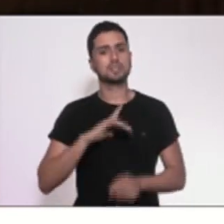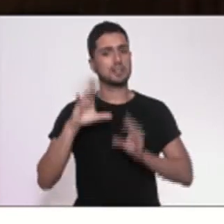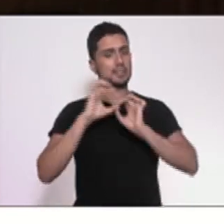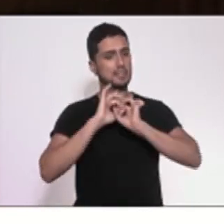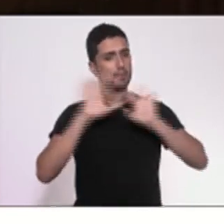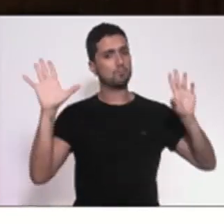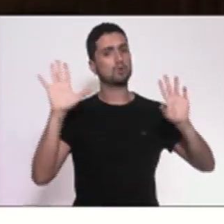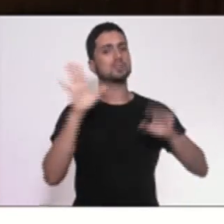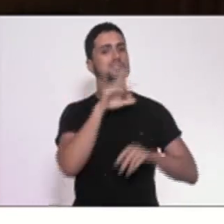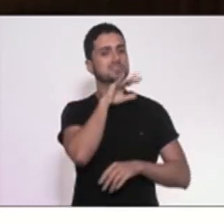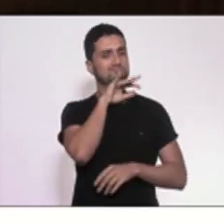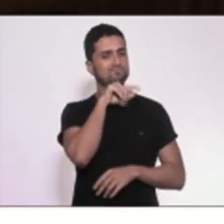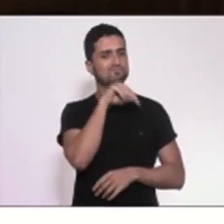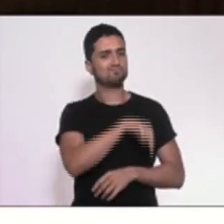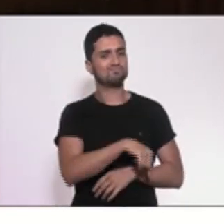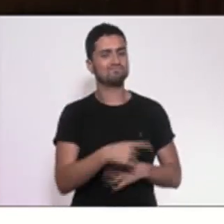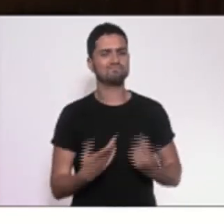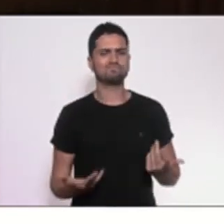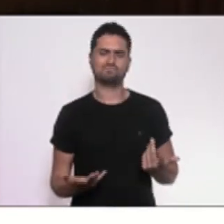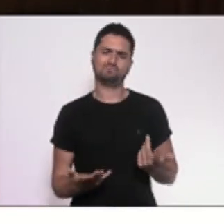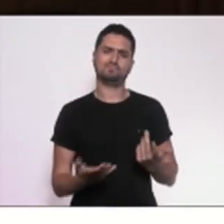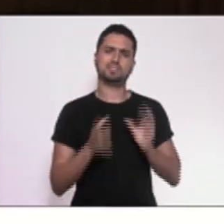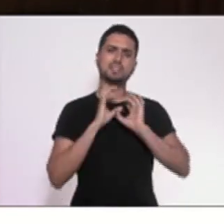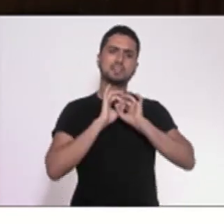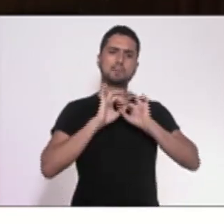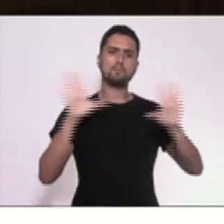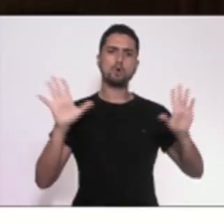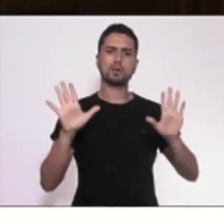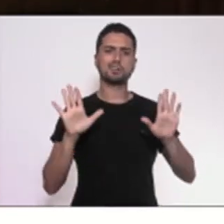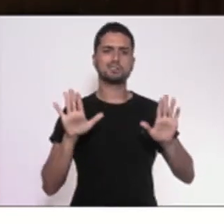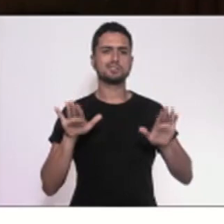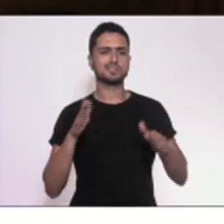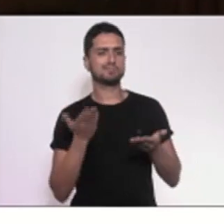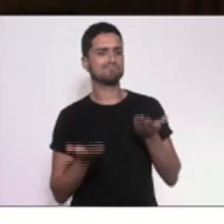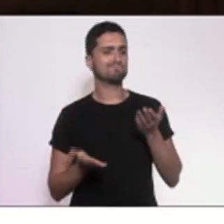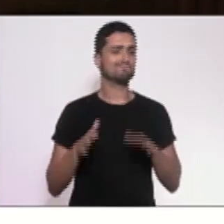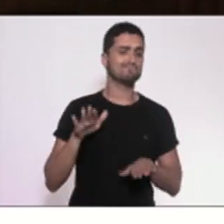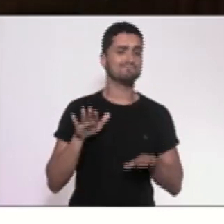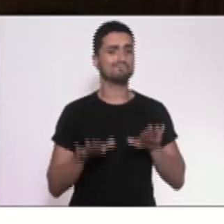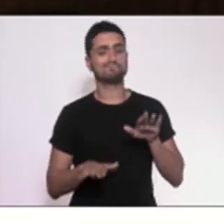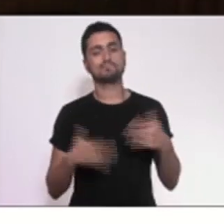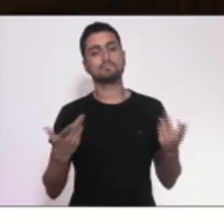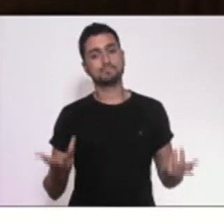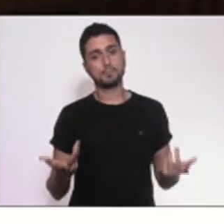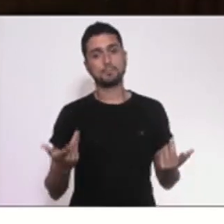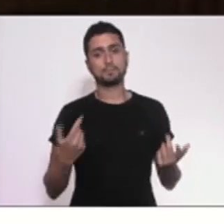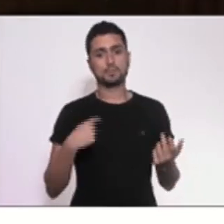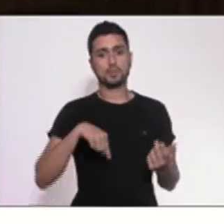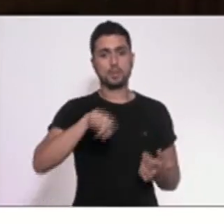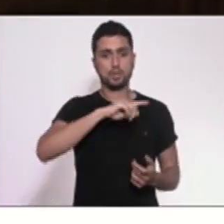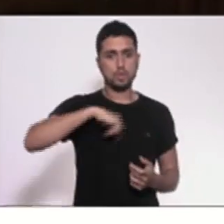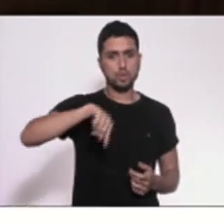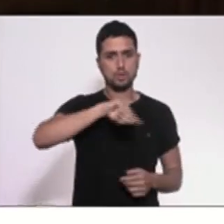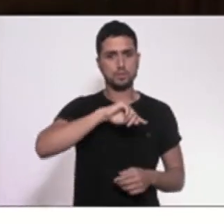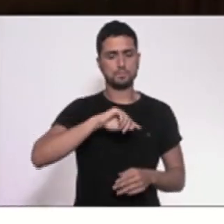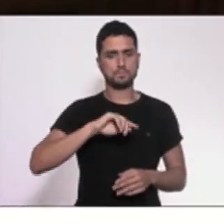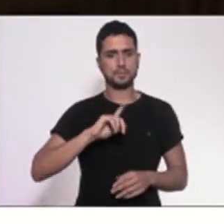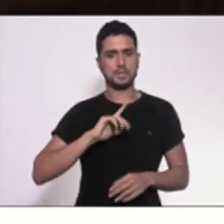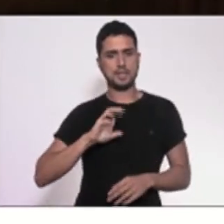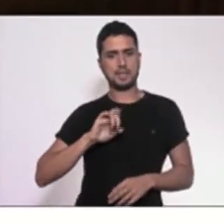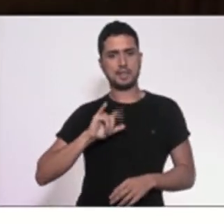uma característica dessa democracia de baixa intensidade é que tanto as nossas elites